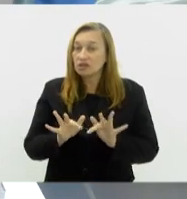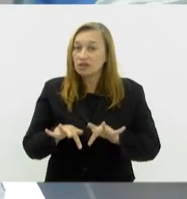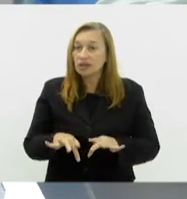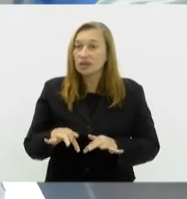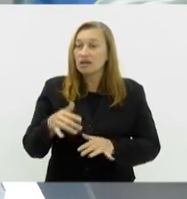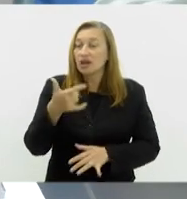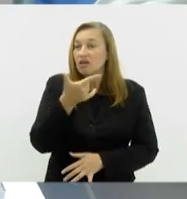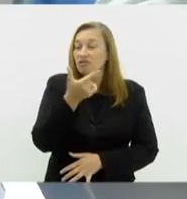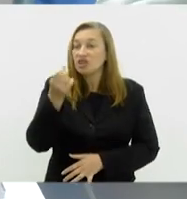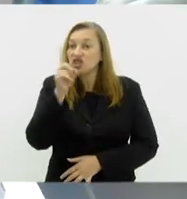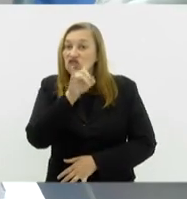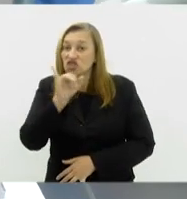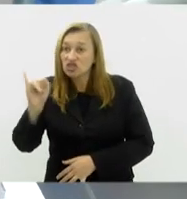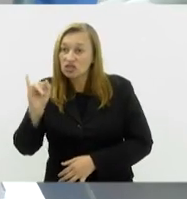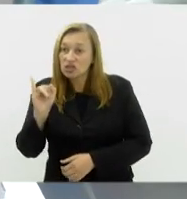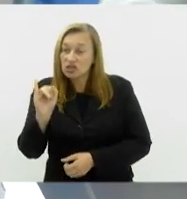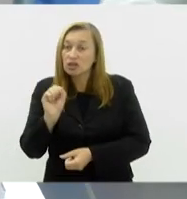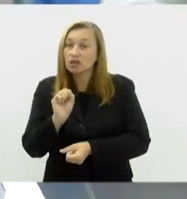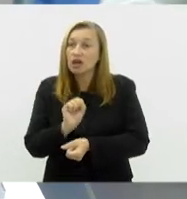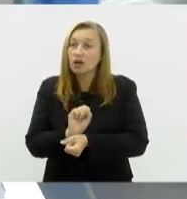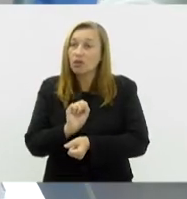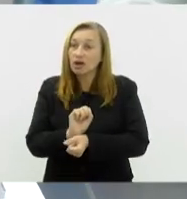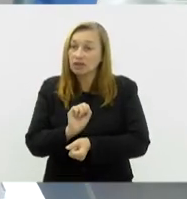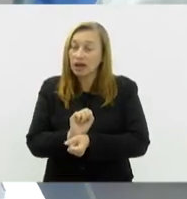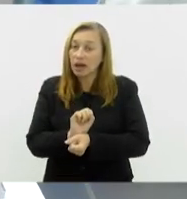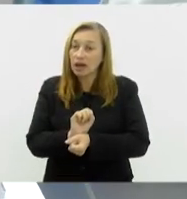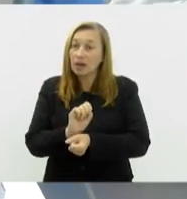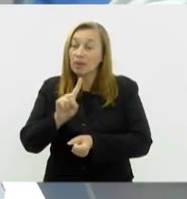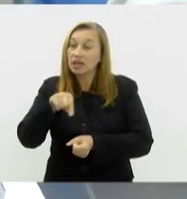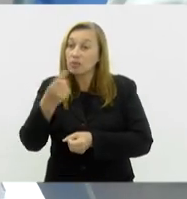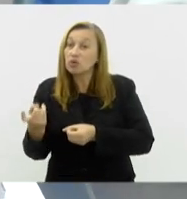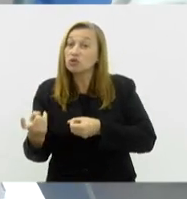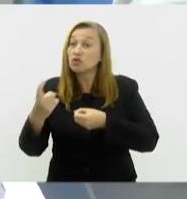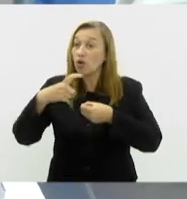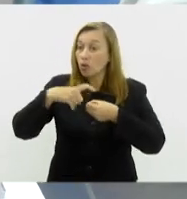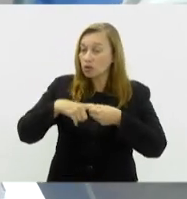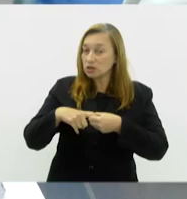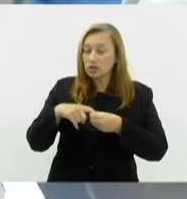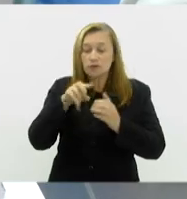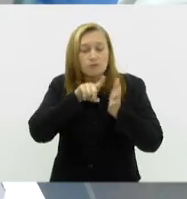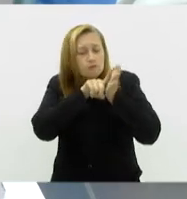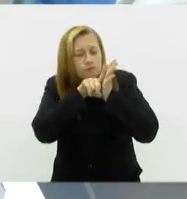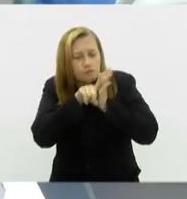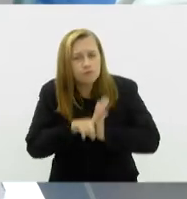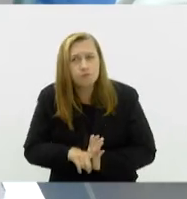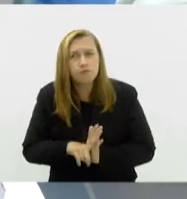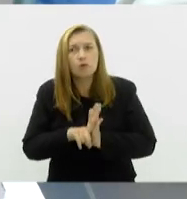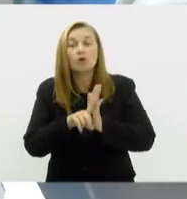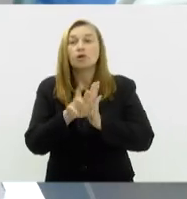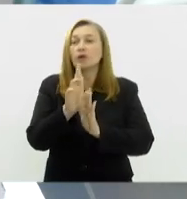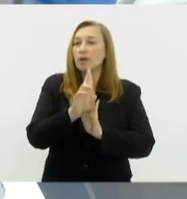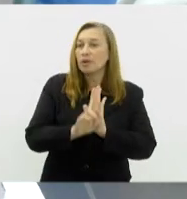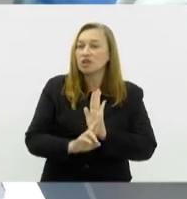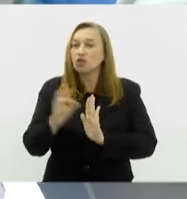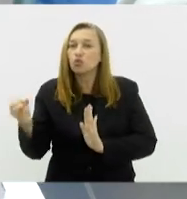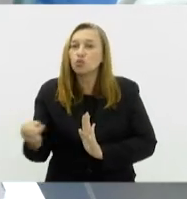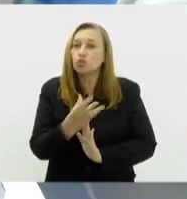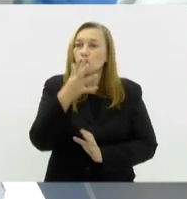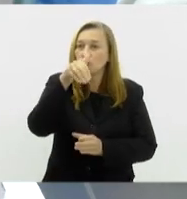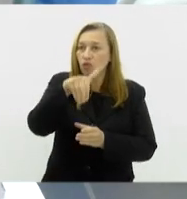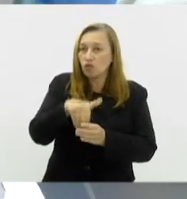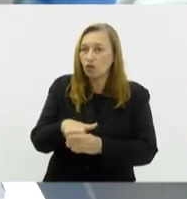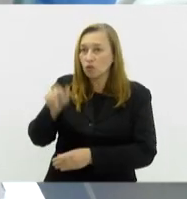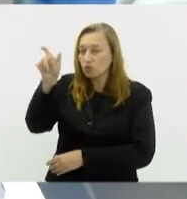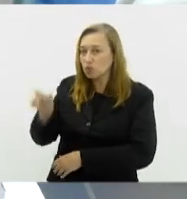dias para que a gente retome e olhe o que representa um novo voto do